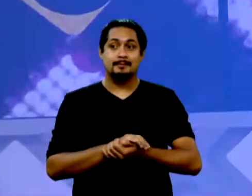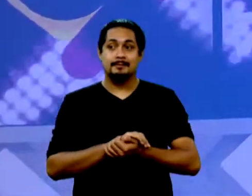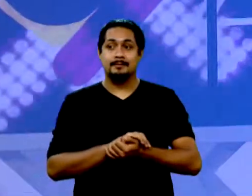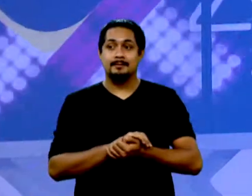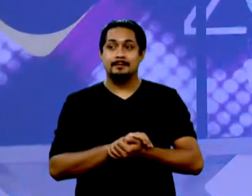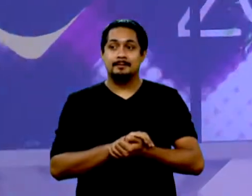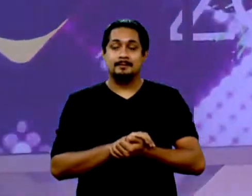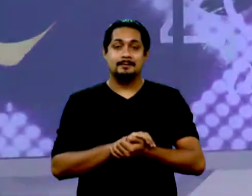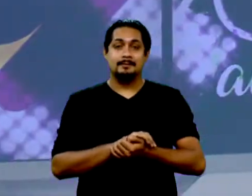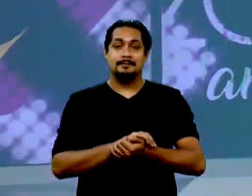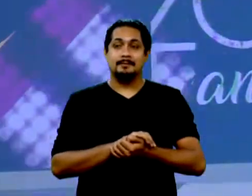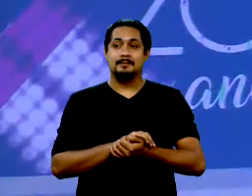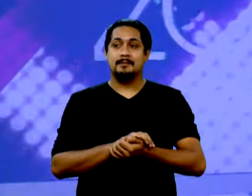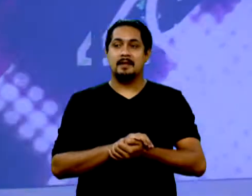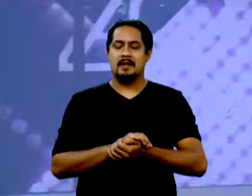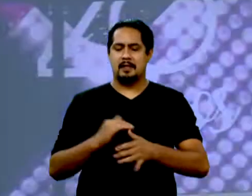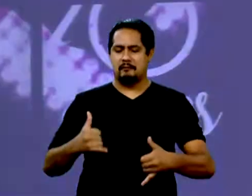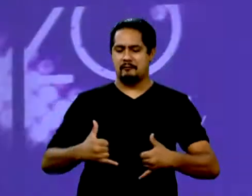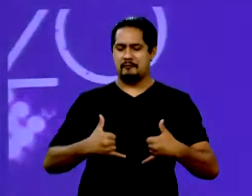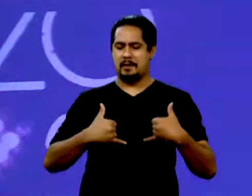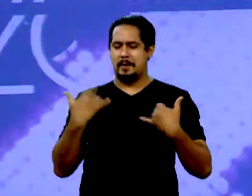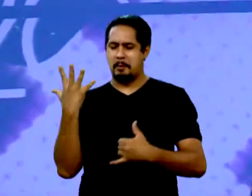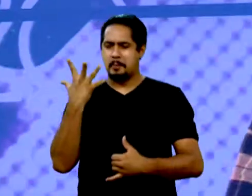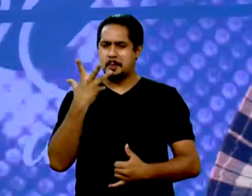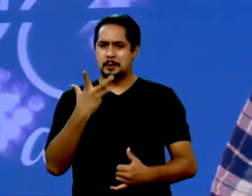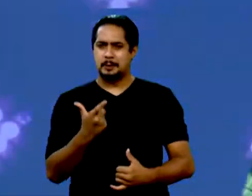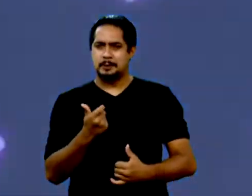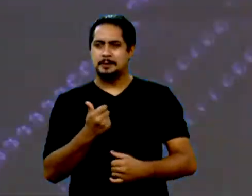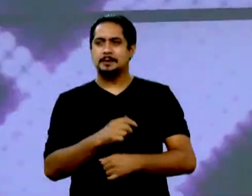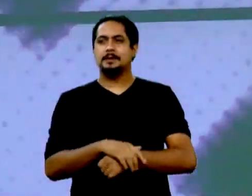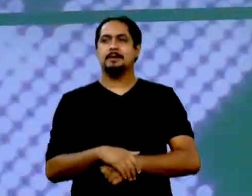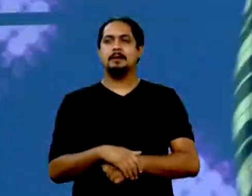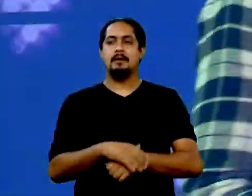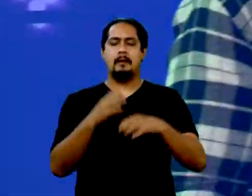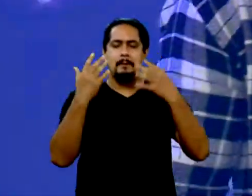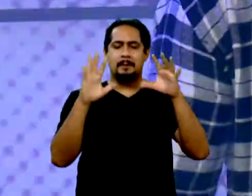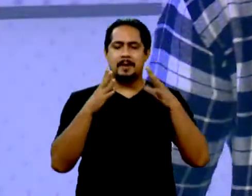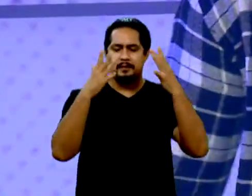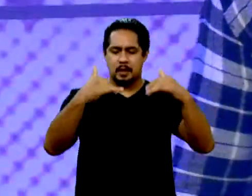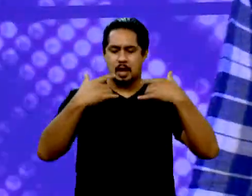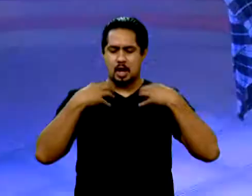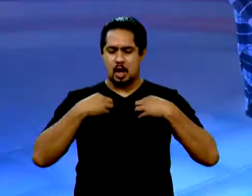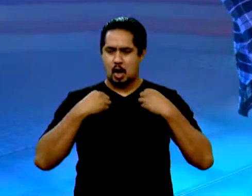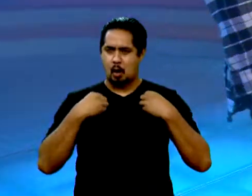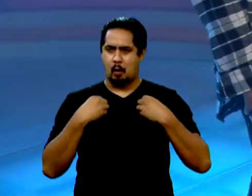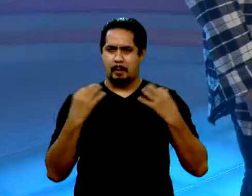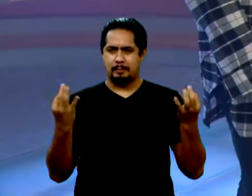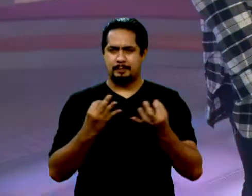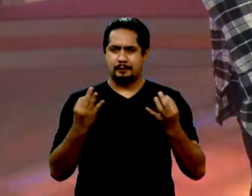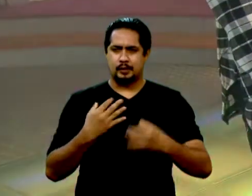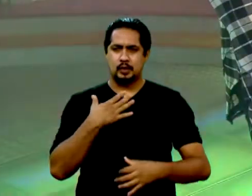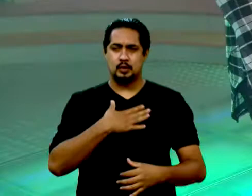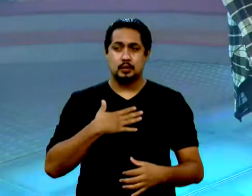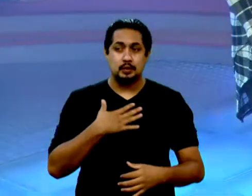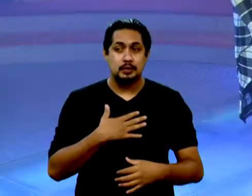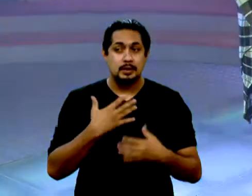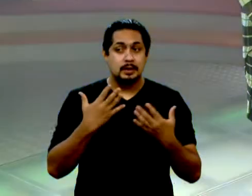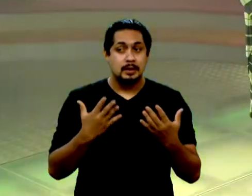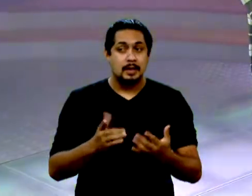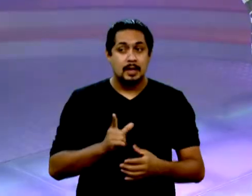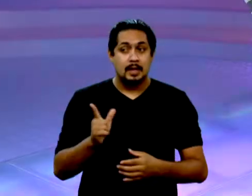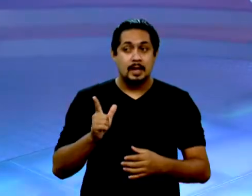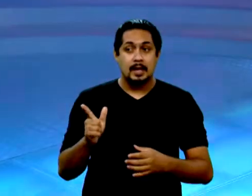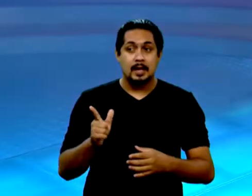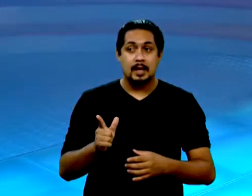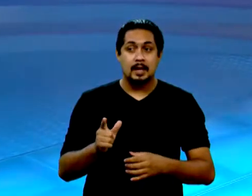Você tá bonita demais, né? Charmosa aí, toda bonitona. Tá bom, parabéns, um look, gostei. Ó, o Chibé, agora ele tá assim, ele não tá se controlando, ele